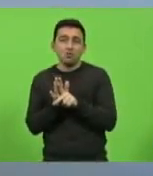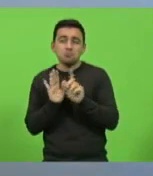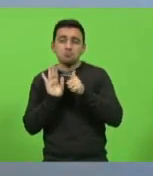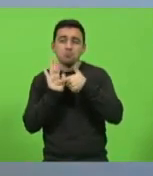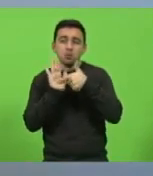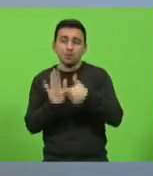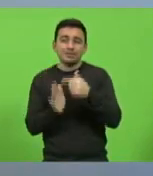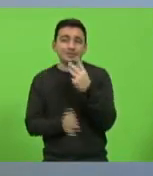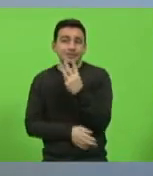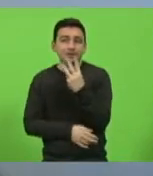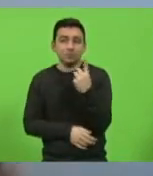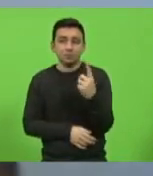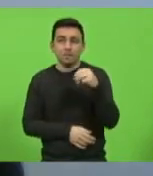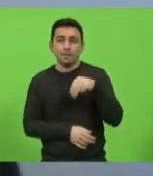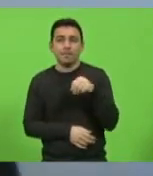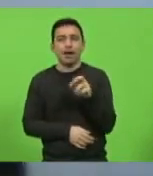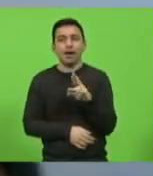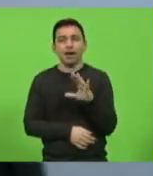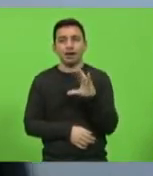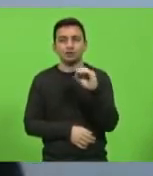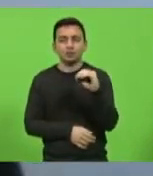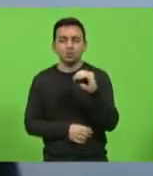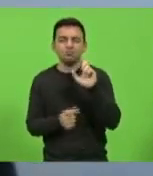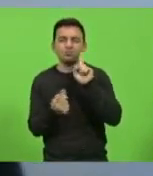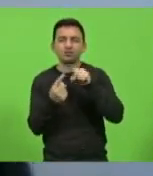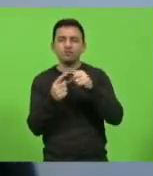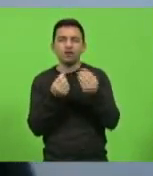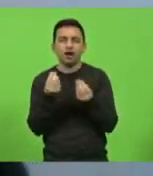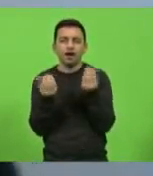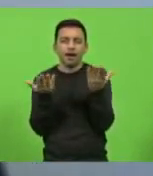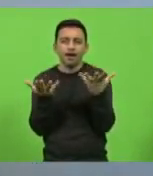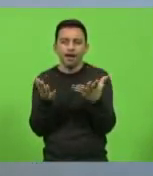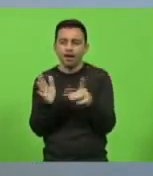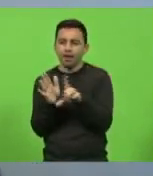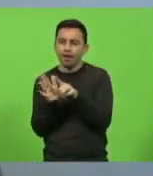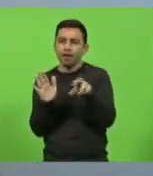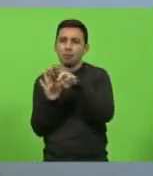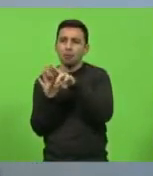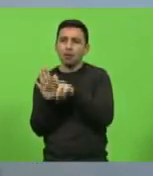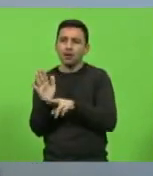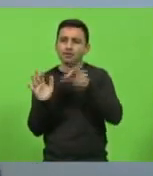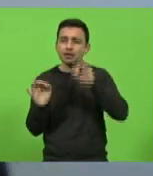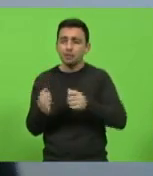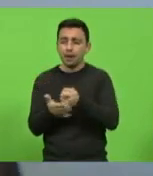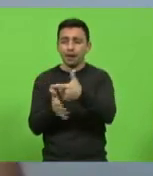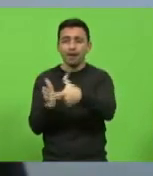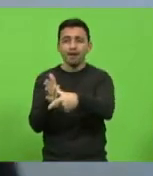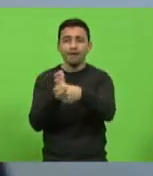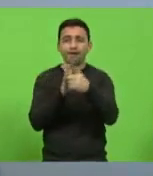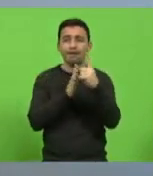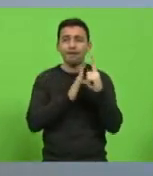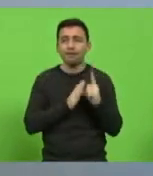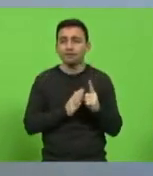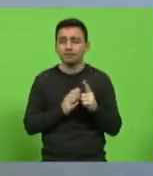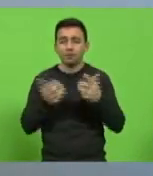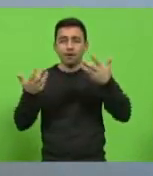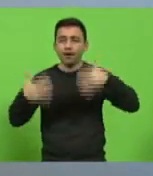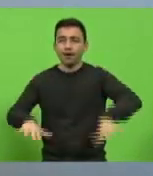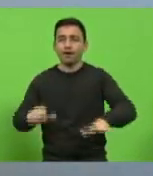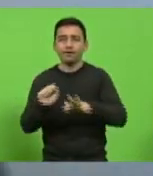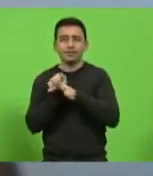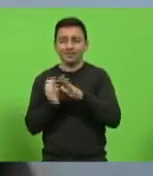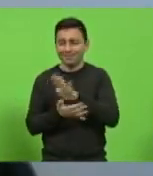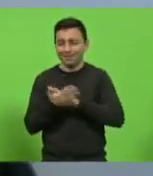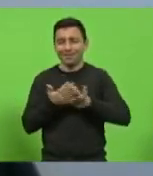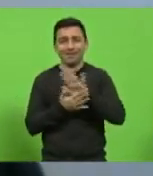de março, com o objetivo de tentar legalizar a compra com pagamento antecipado com a dispensa de garantias,